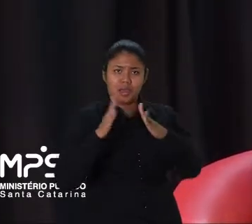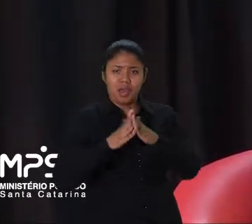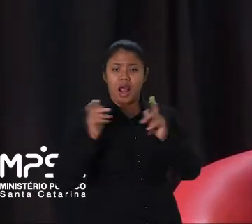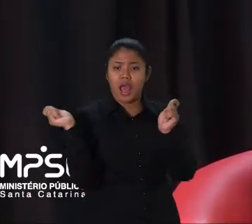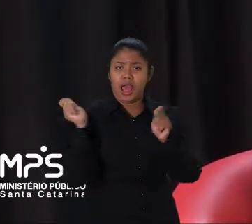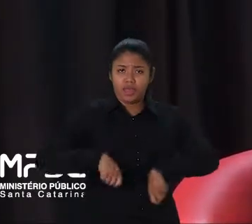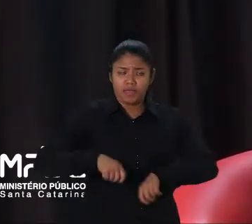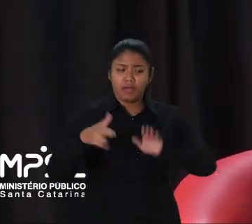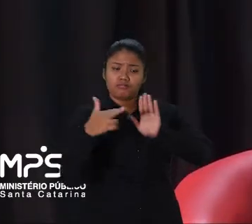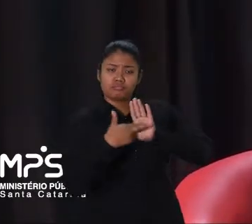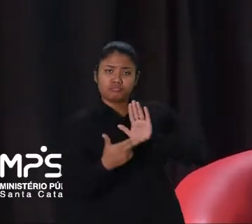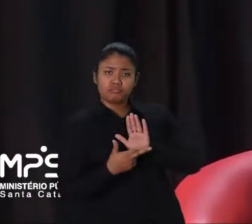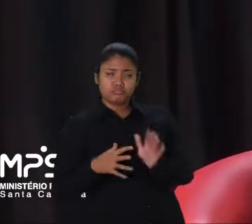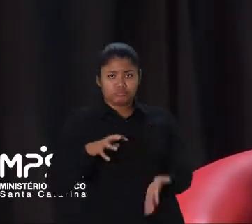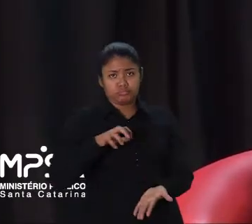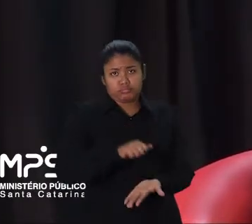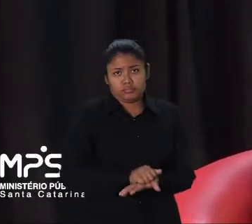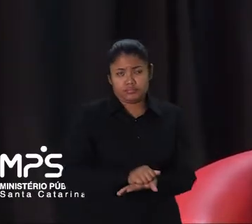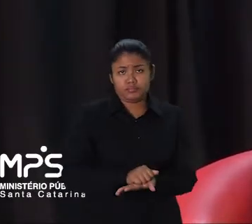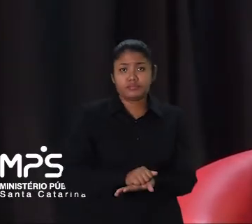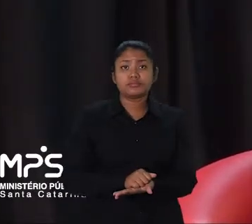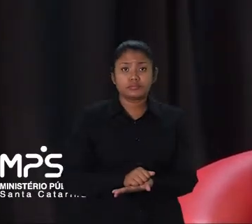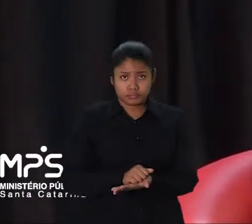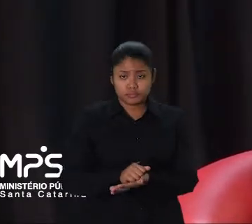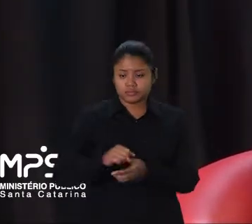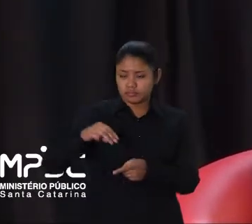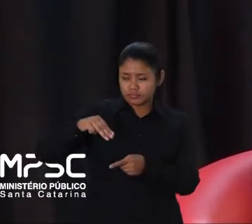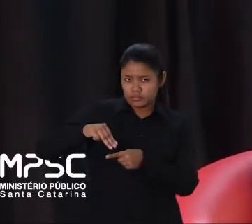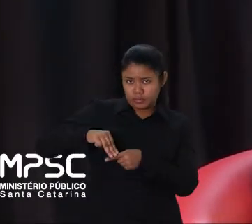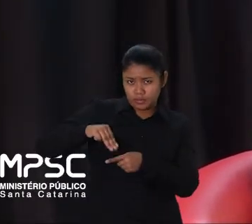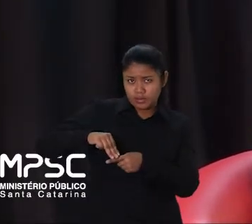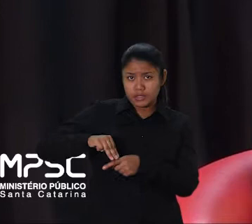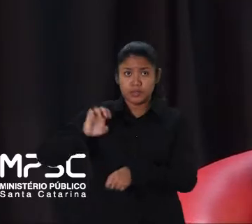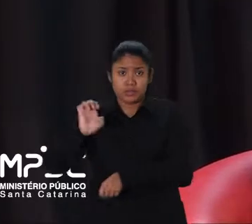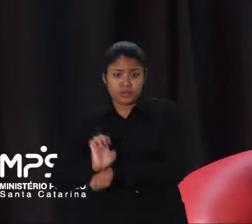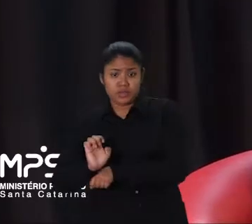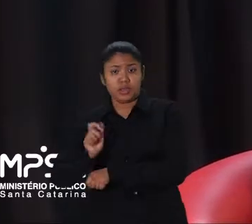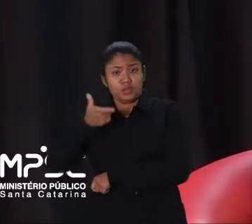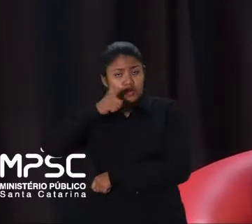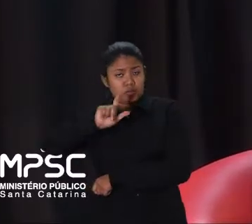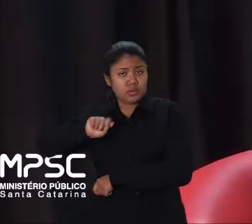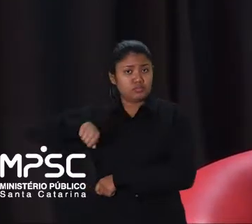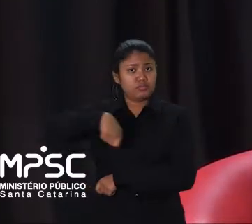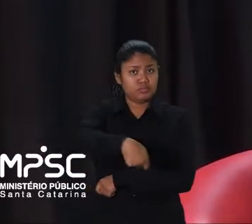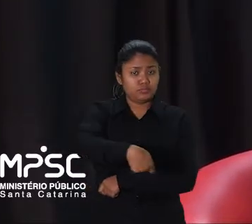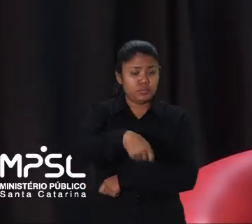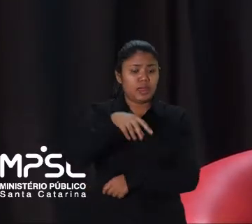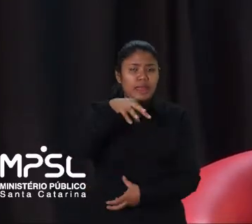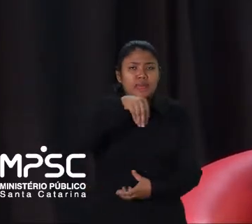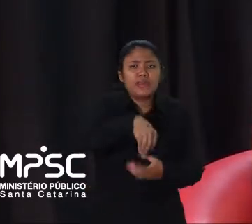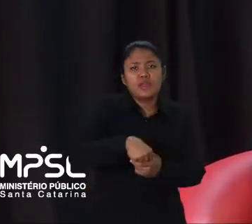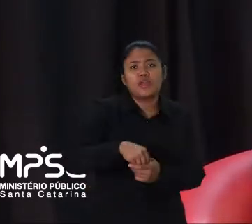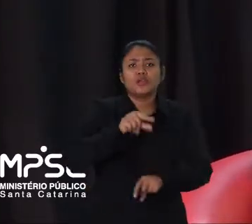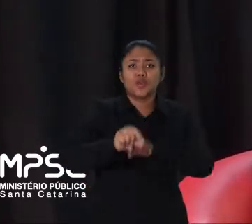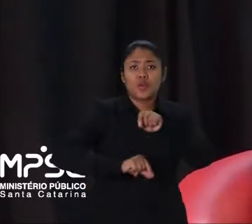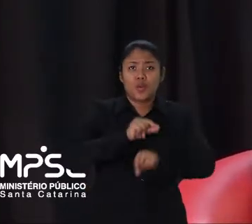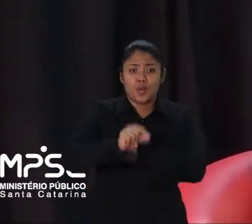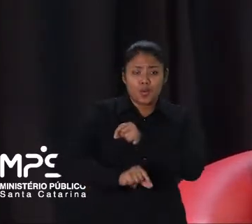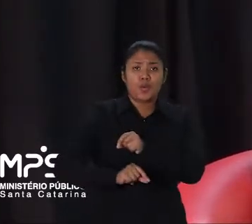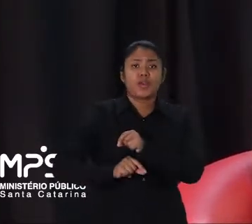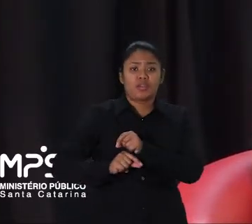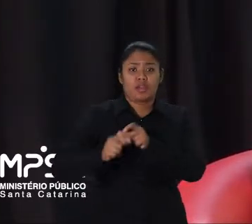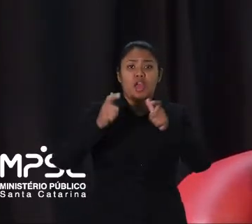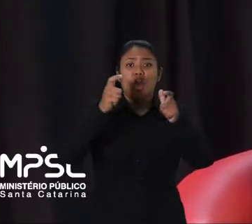áreas com possibilidade de regularização fundiária a serem definidas por estados e municípios nele se